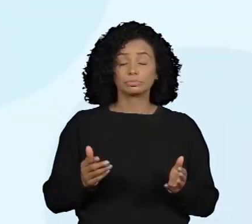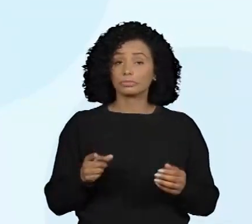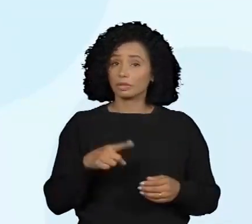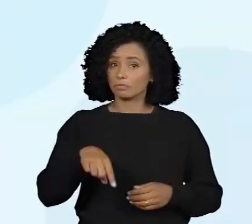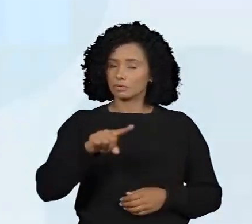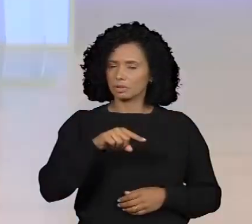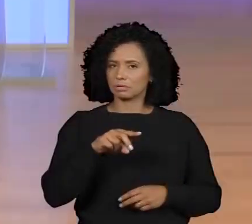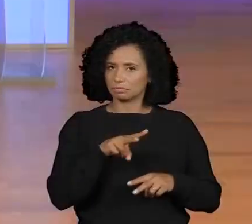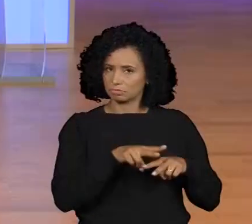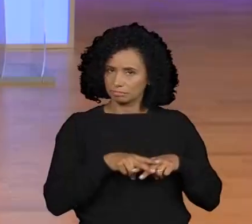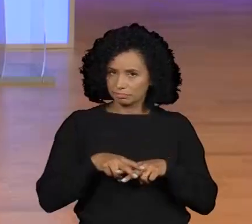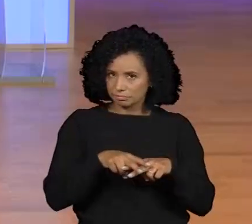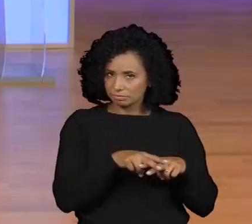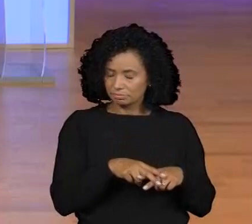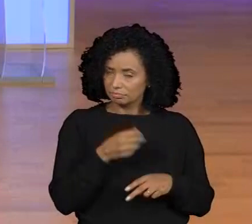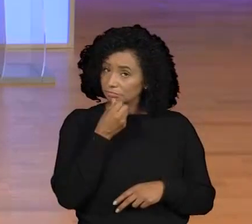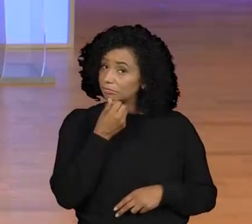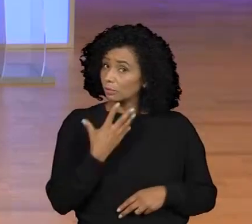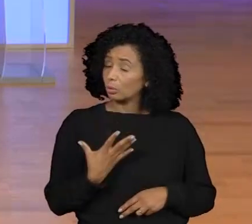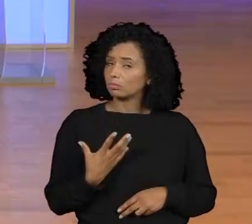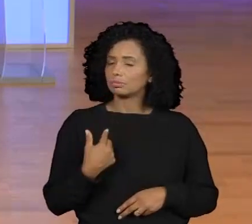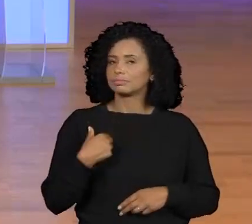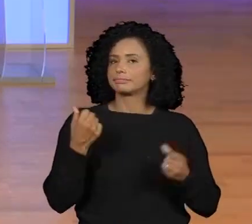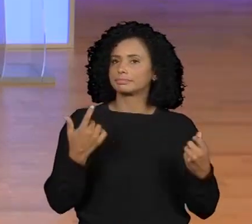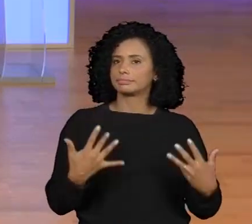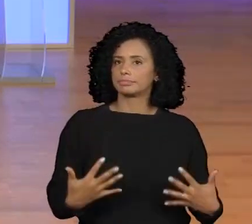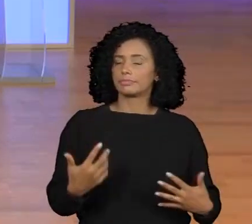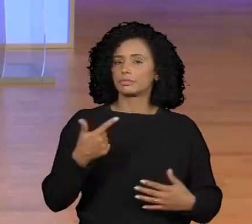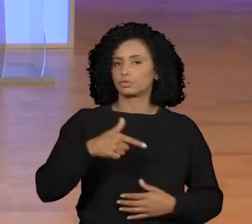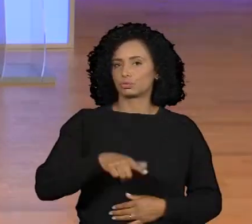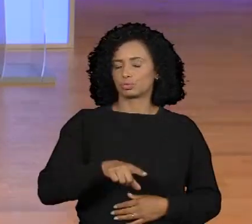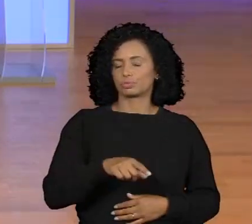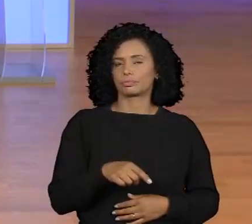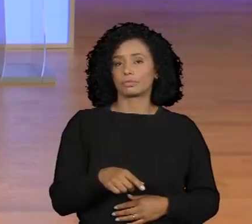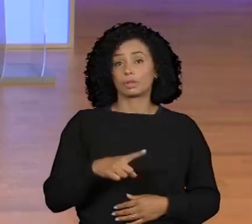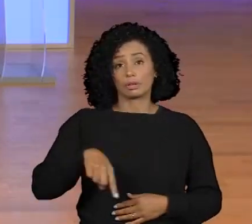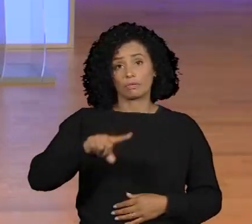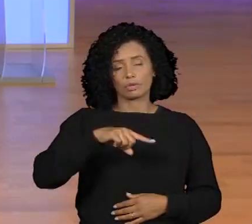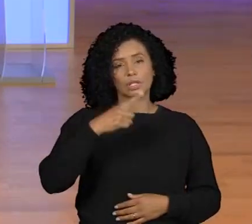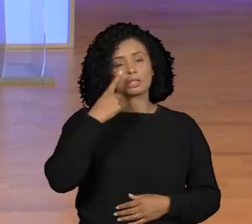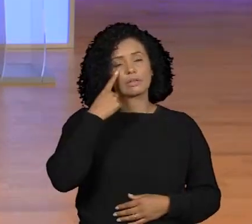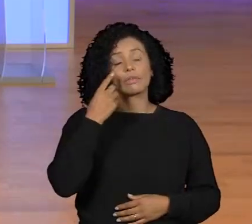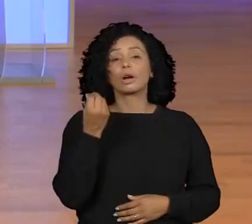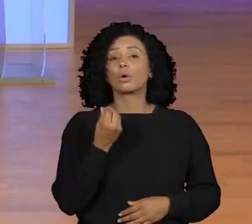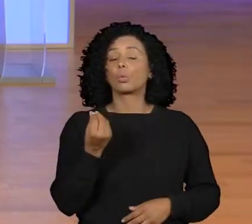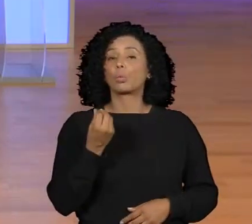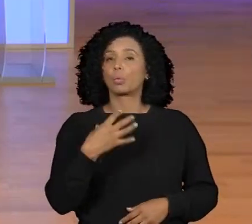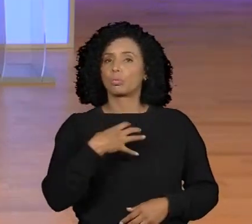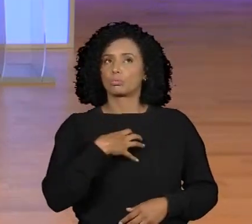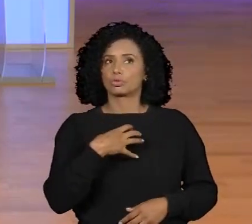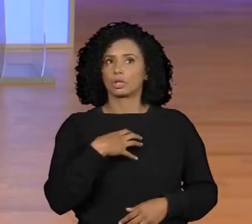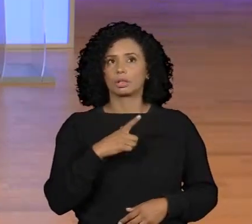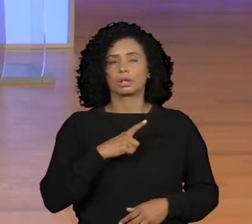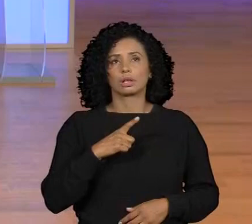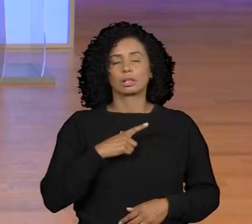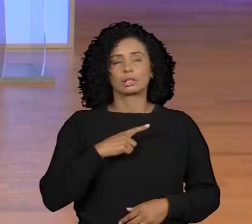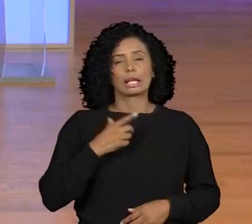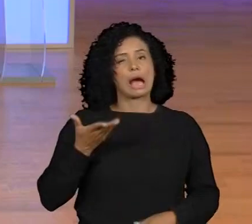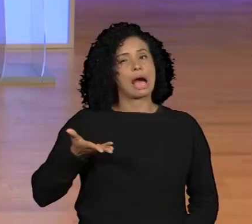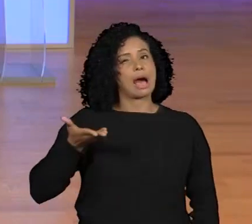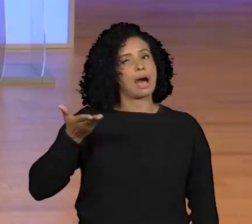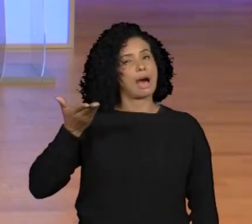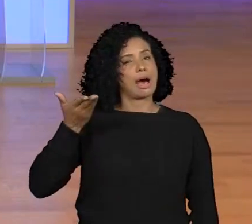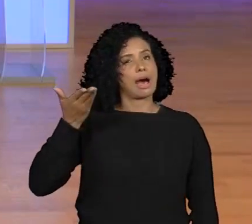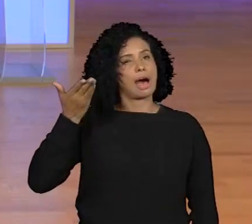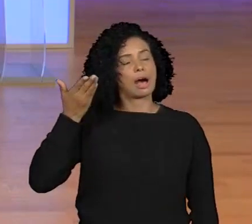antes quem não viu é legal que eu vou explicar de novo para vocês que a gente primeiro tem a altura altura Professor